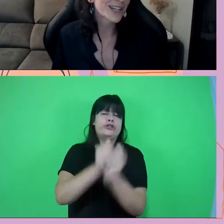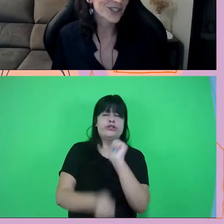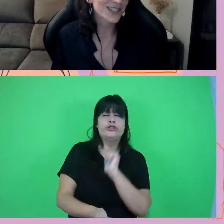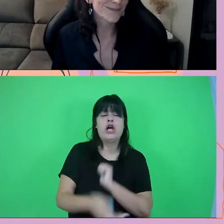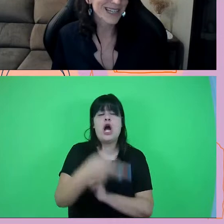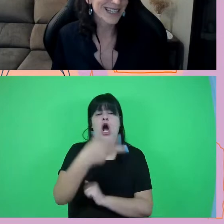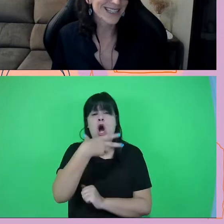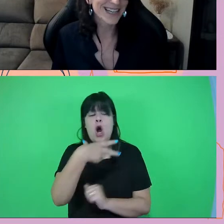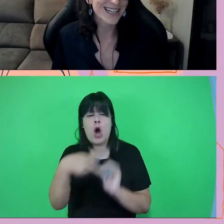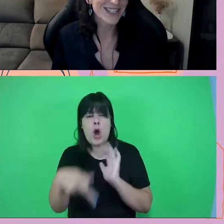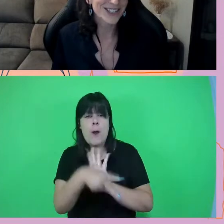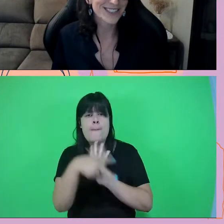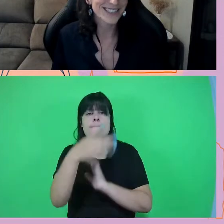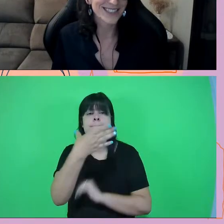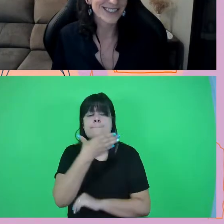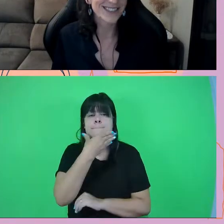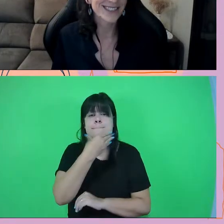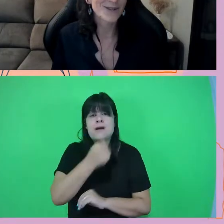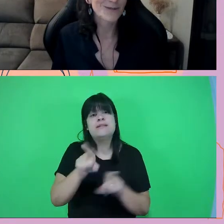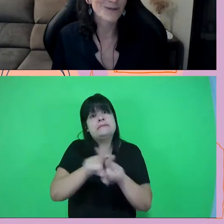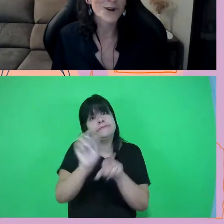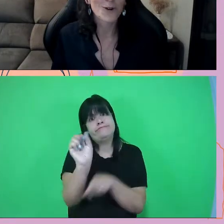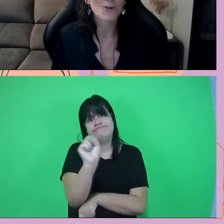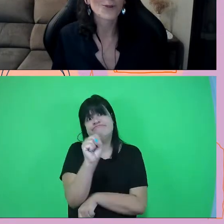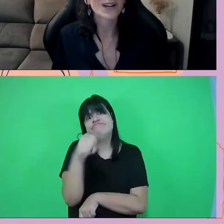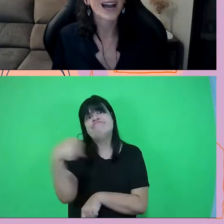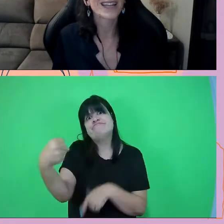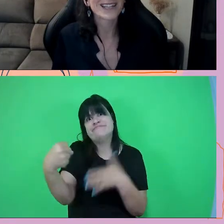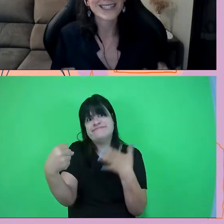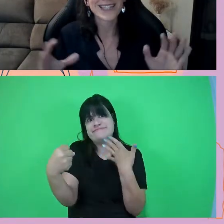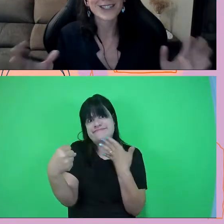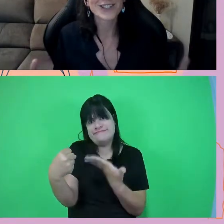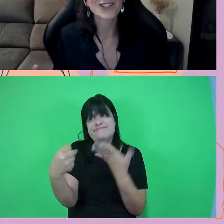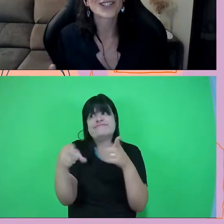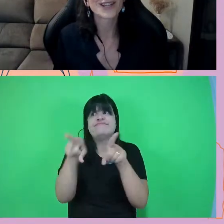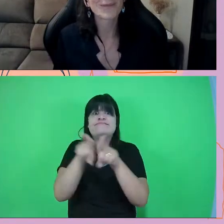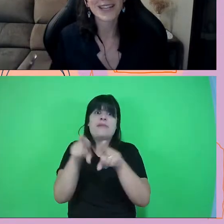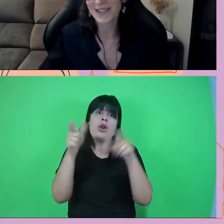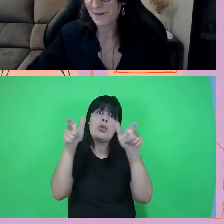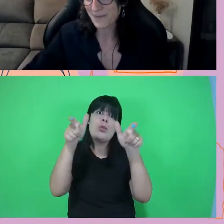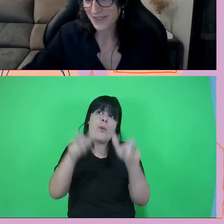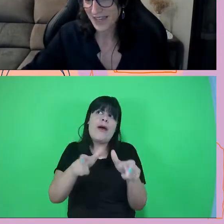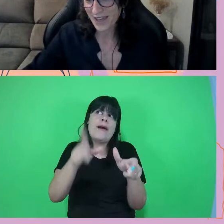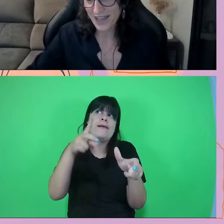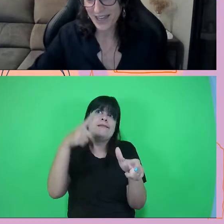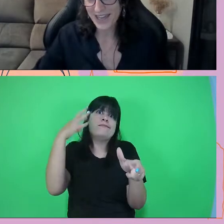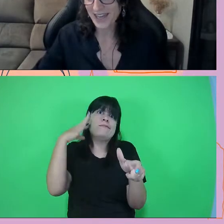a cerveja também, né, Jaci, que às vezes é um lugar ali que a gente também